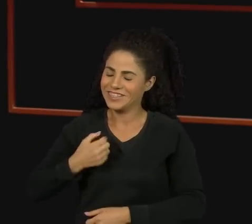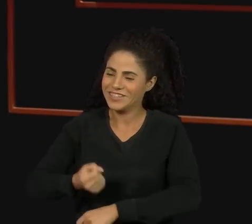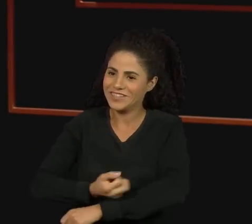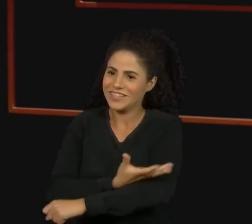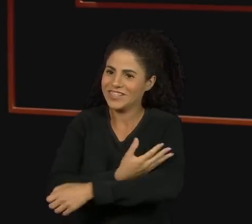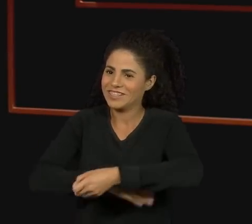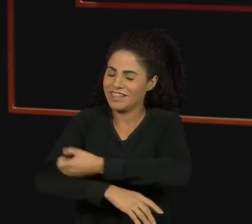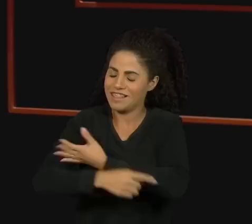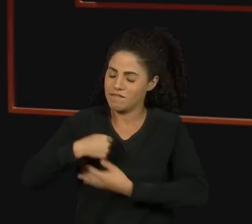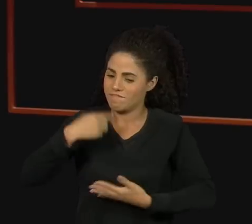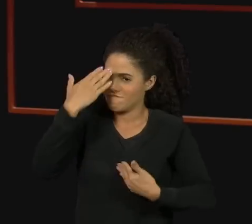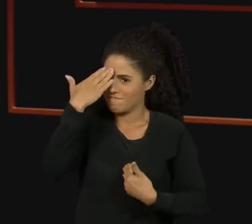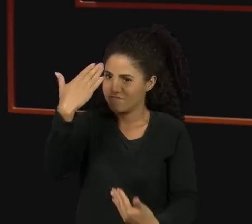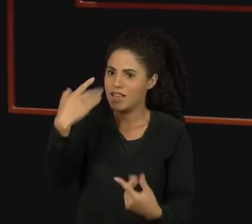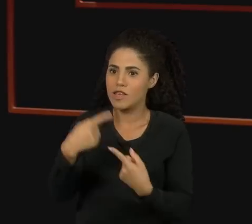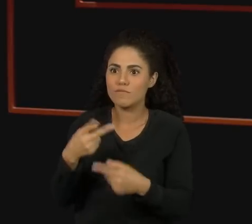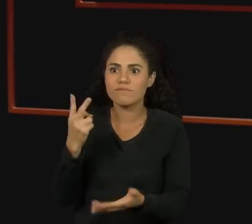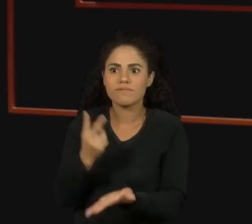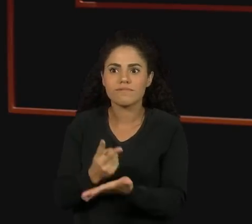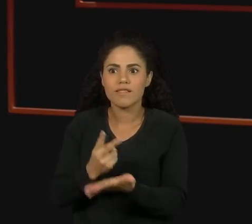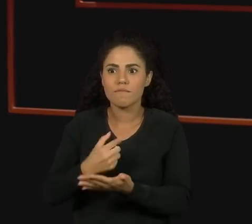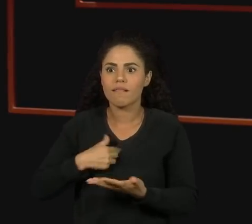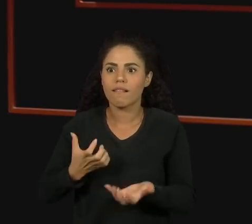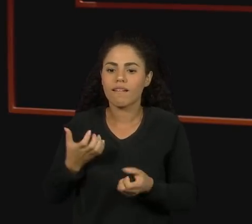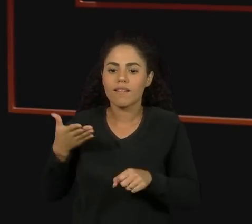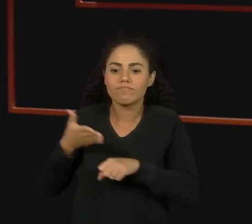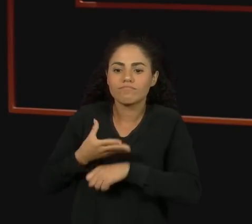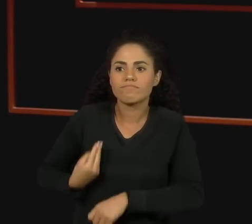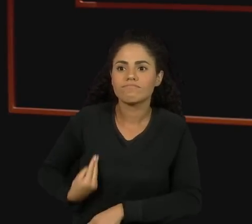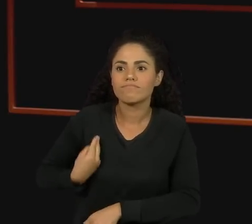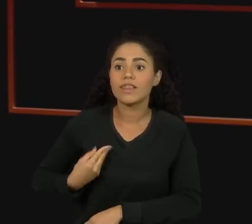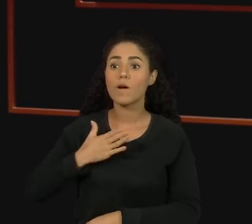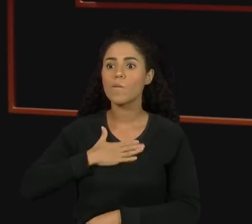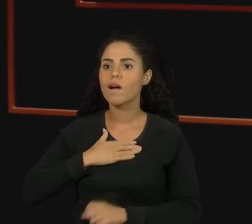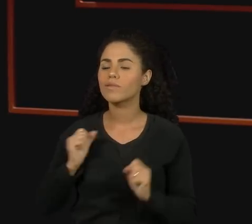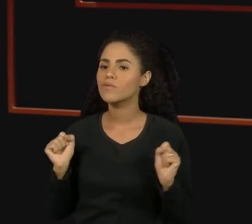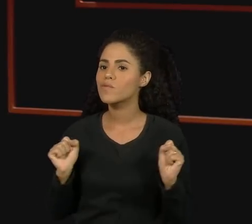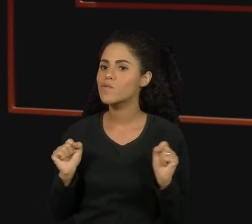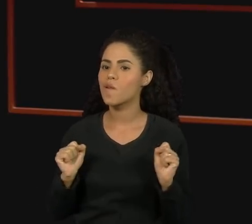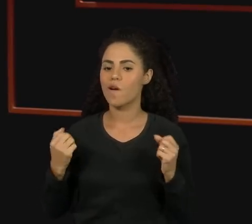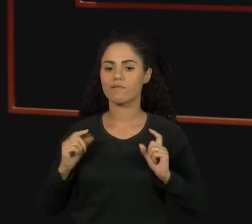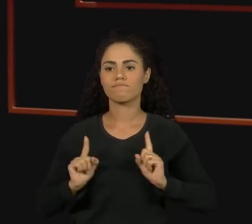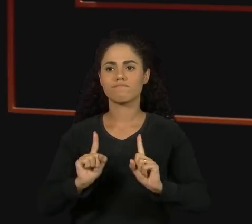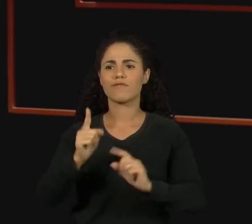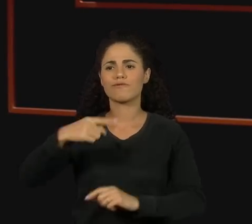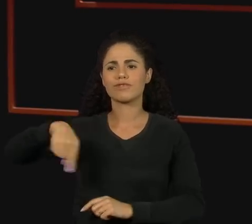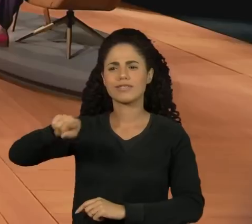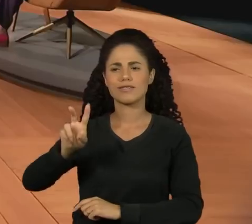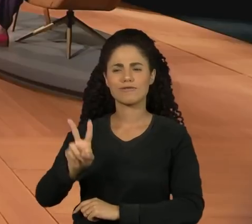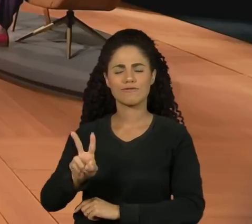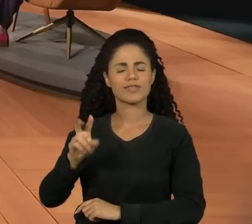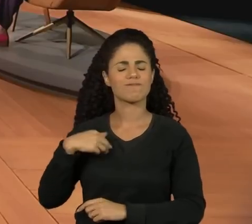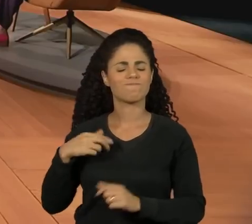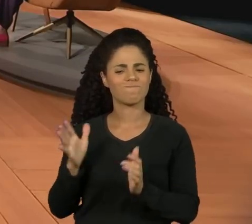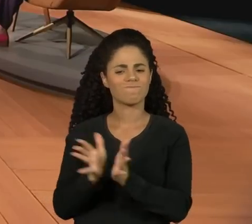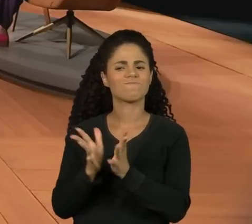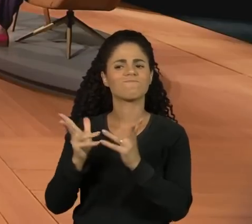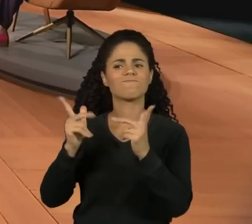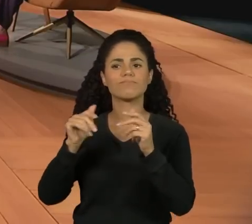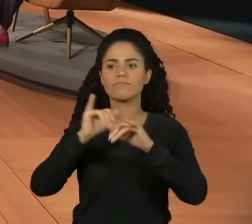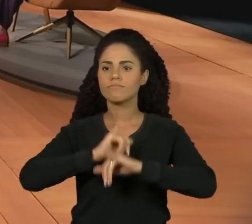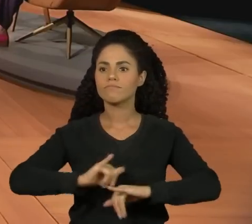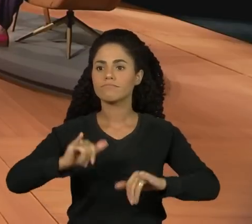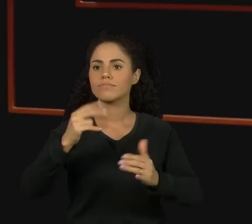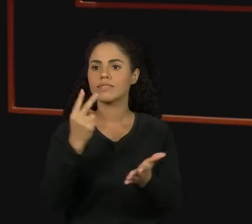Eu sempre quis vir aqui, mesmo, eu adoro o programa, acho vocês geniais, assim, sempre nessa